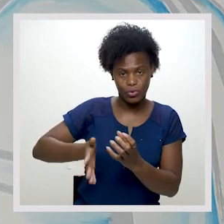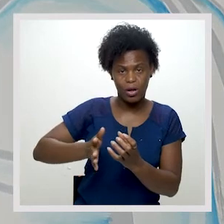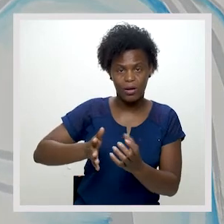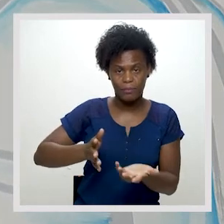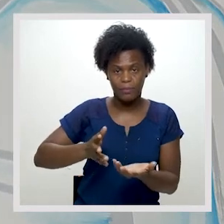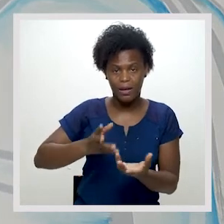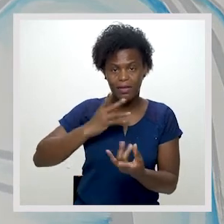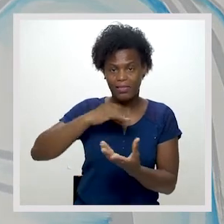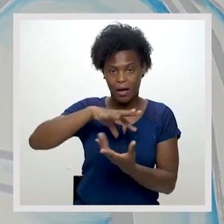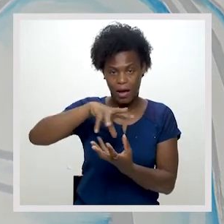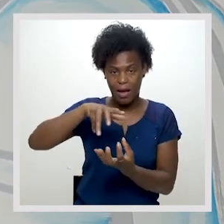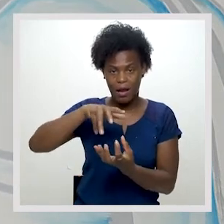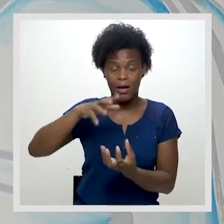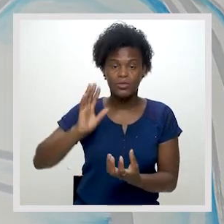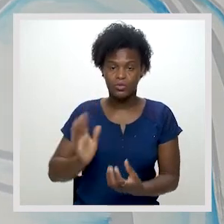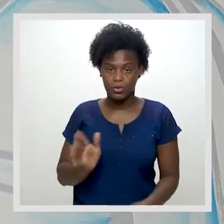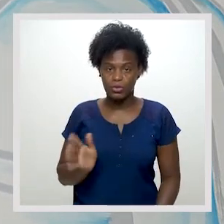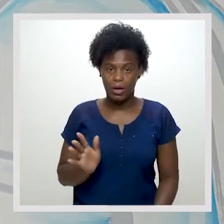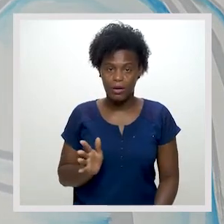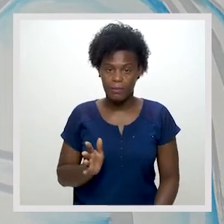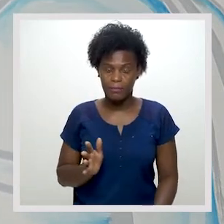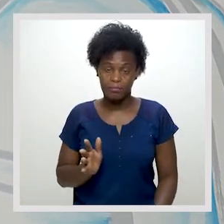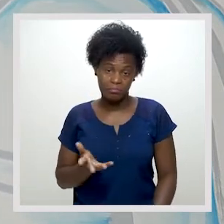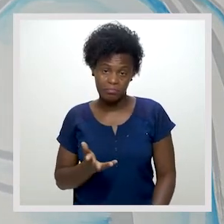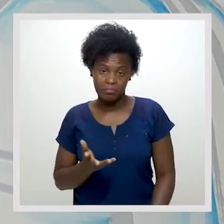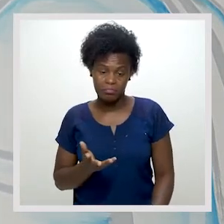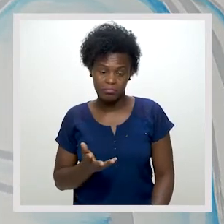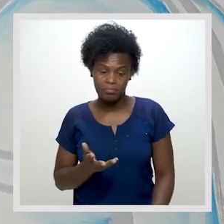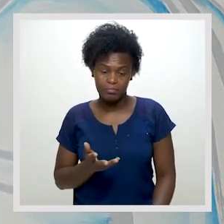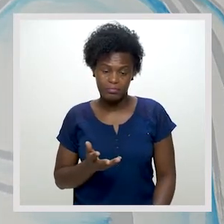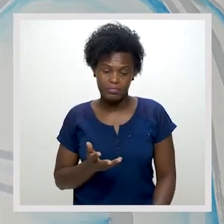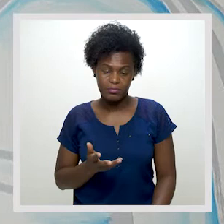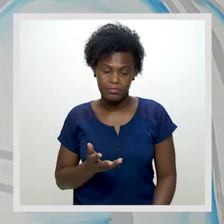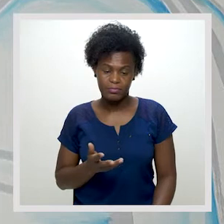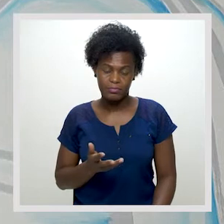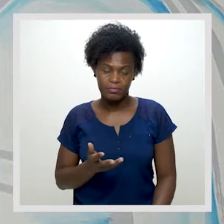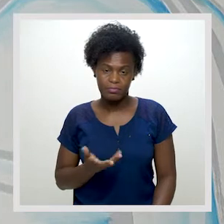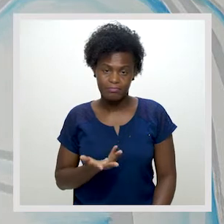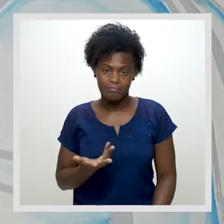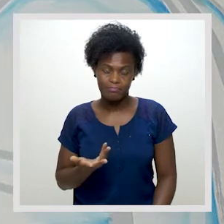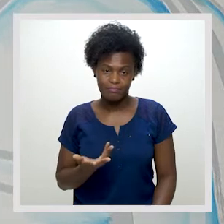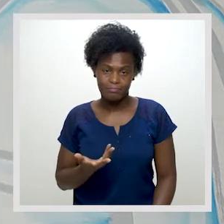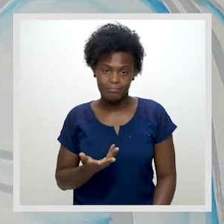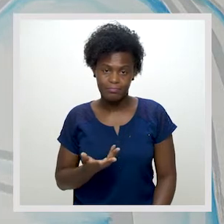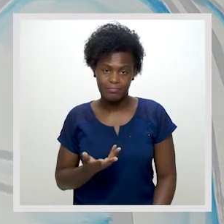o nosso planeta já estava, obviamente, já estava praticamente